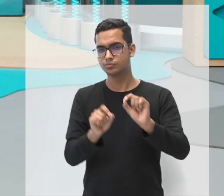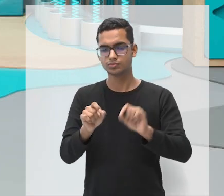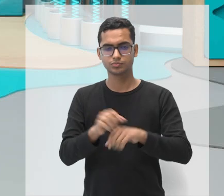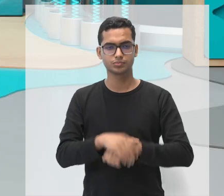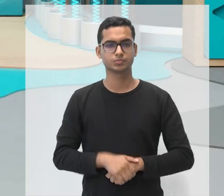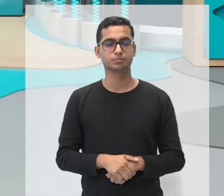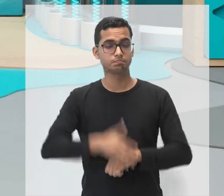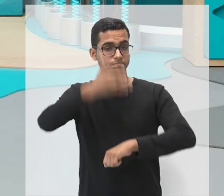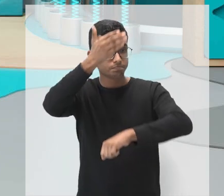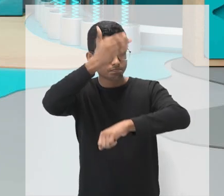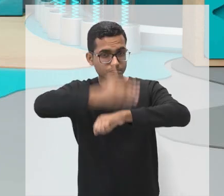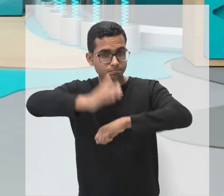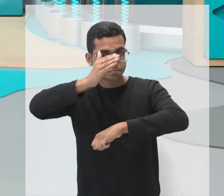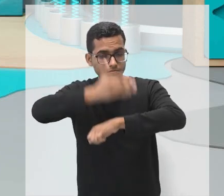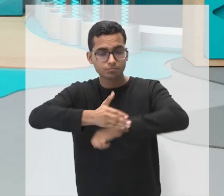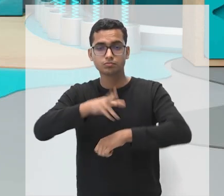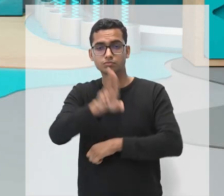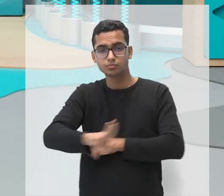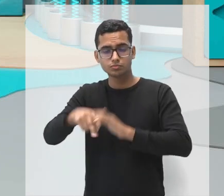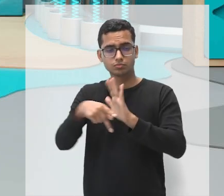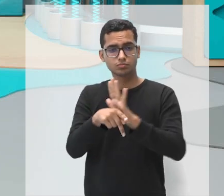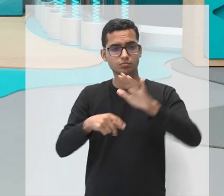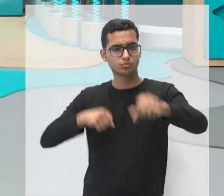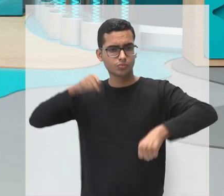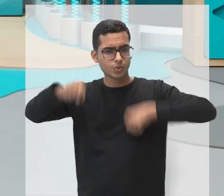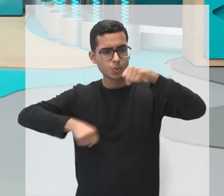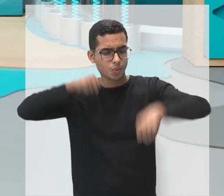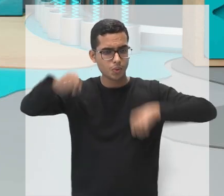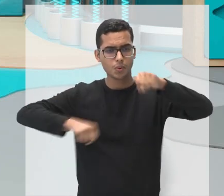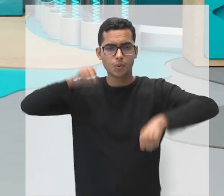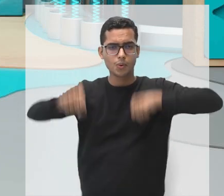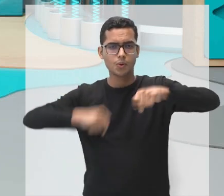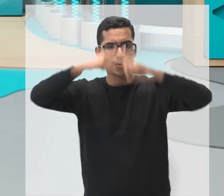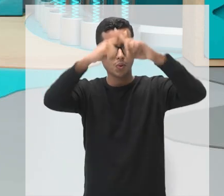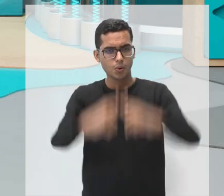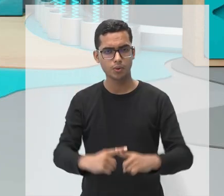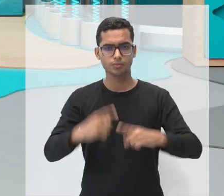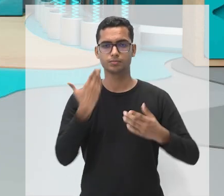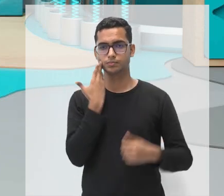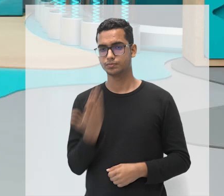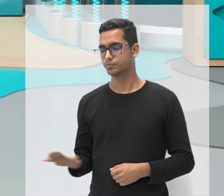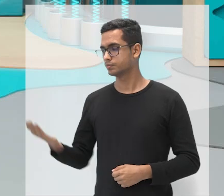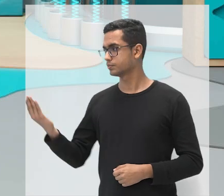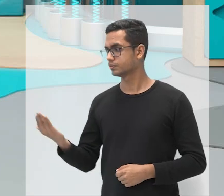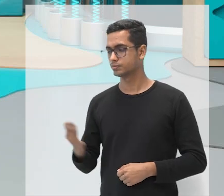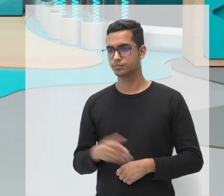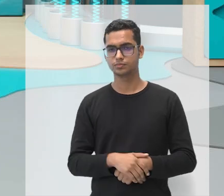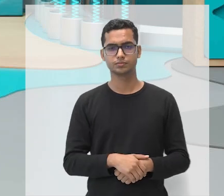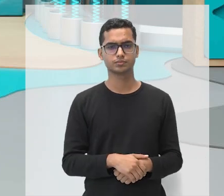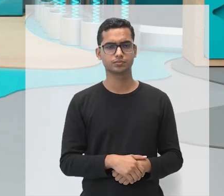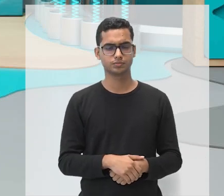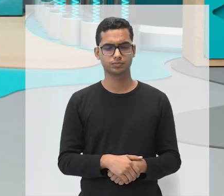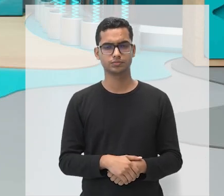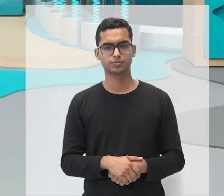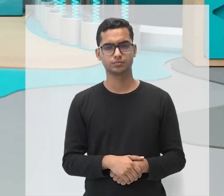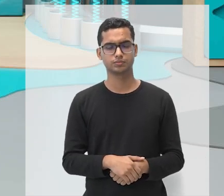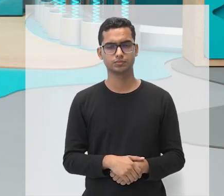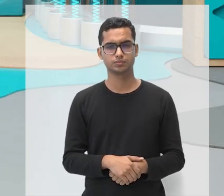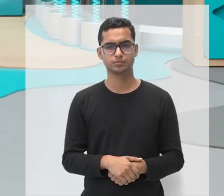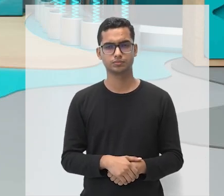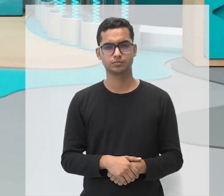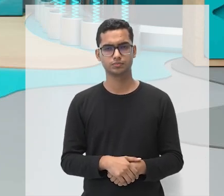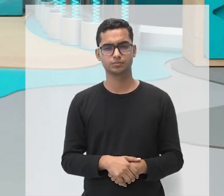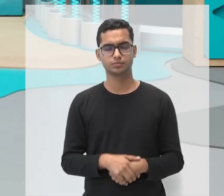a prática de usar uma bicicleta. Olha só, o texto traz para a gente, seja na modalidade,